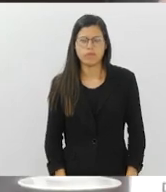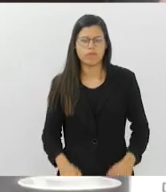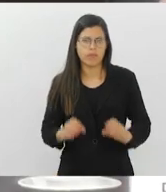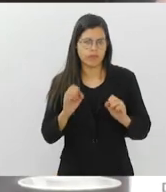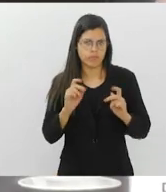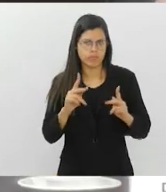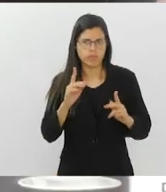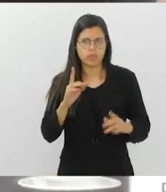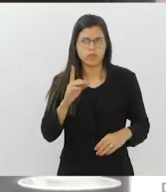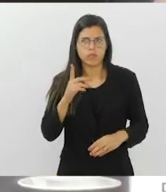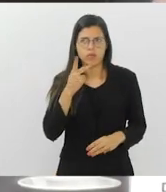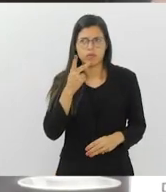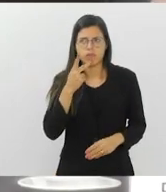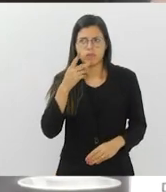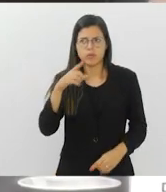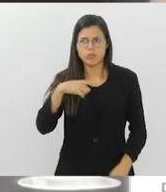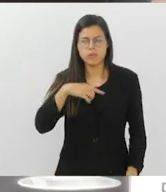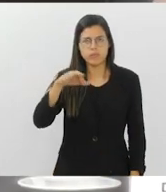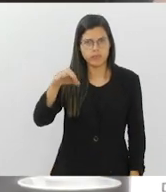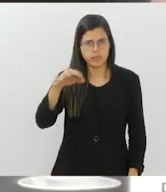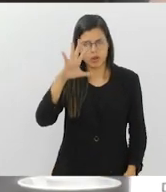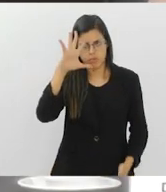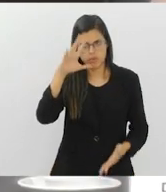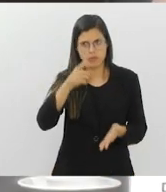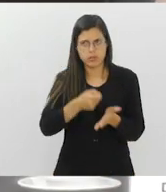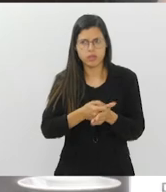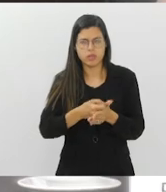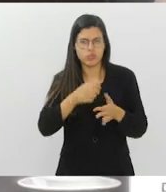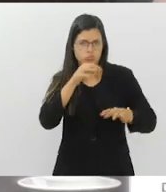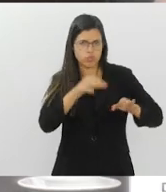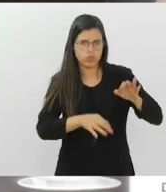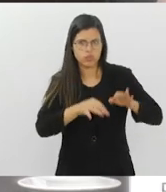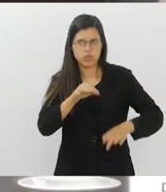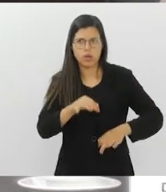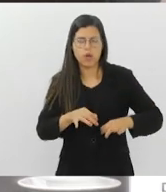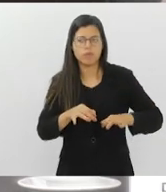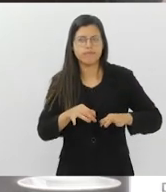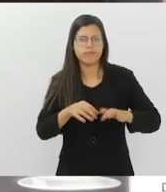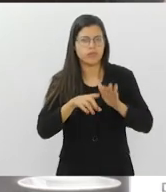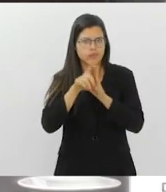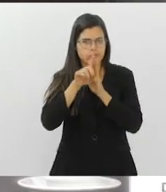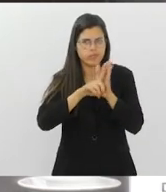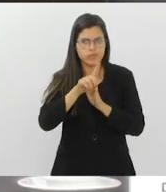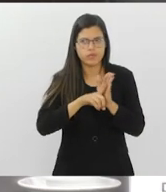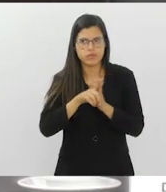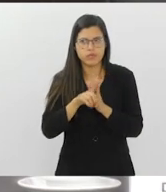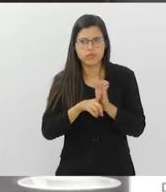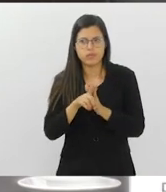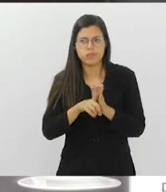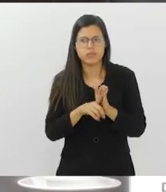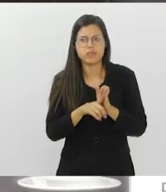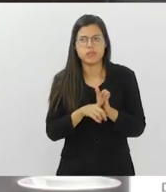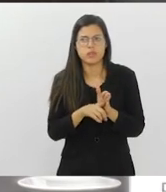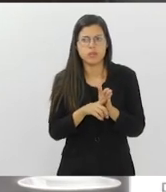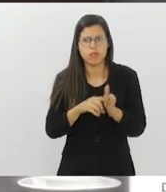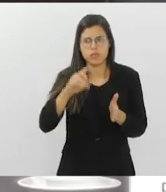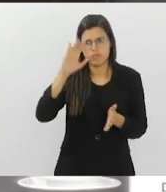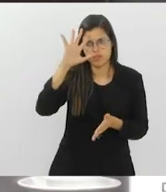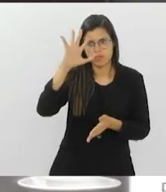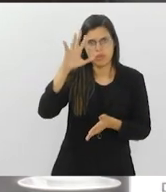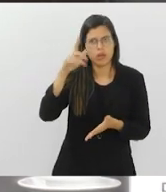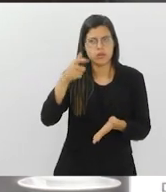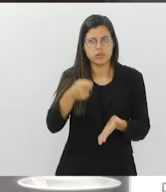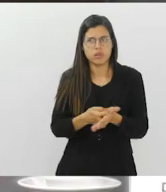aqui com uma decisão judicial, e eu fiz a consulta de uma decisão de